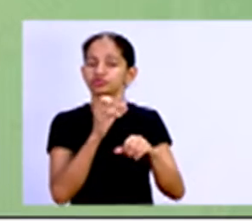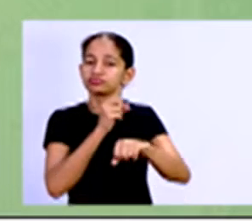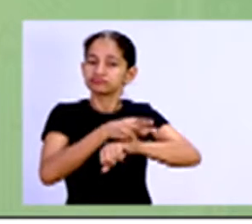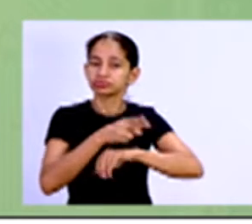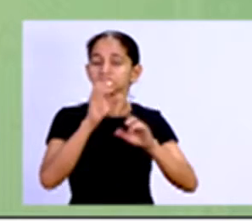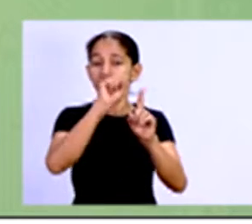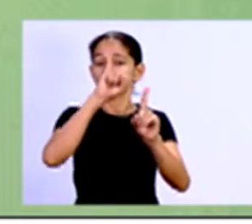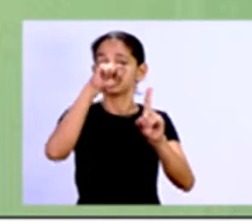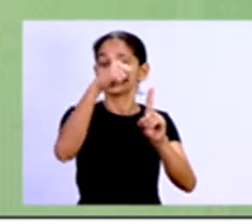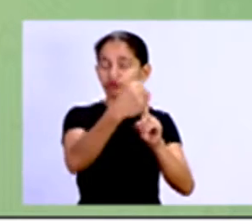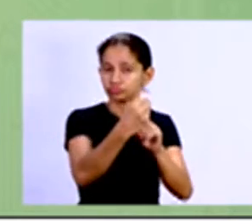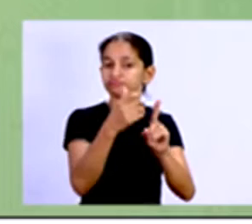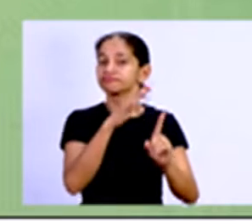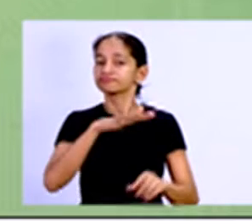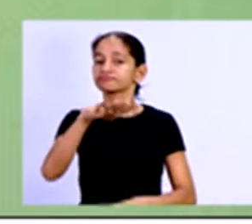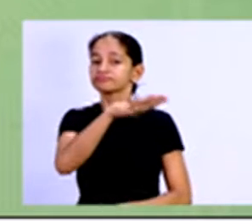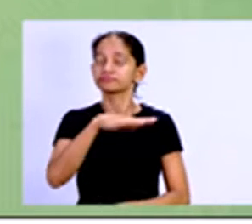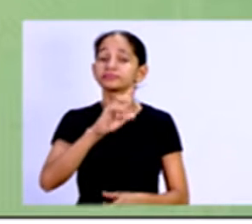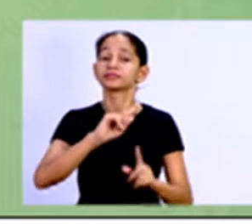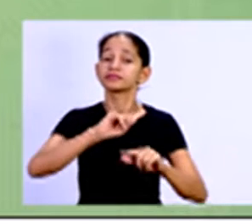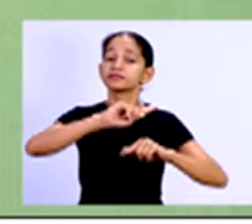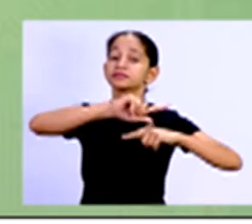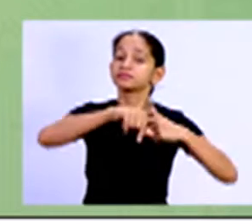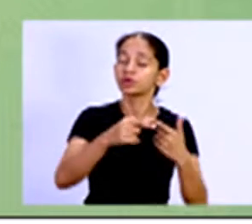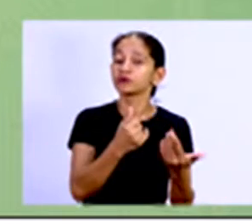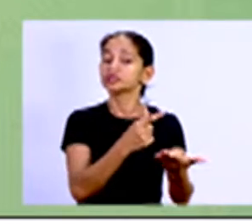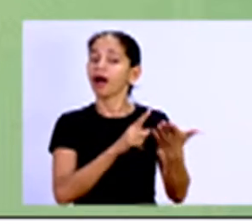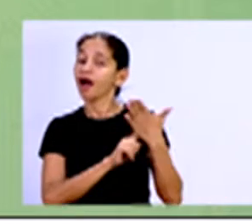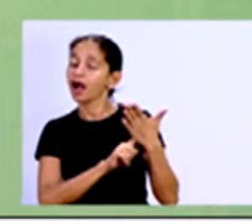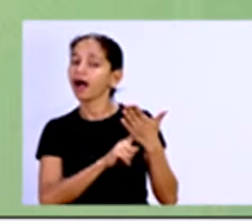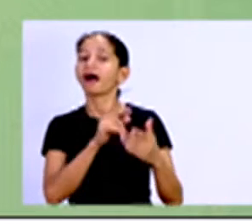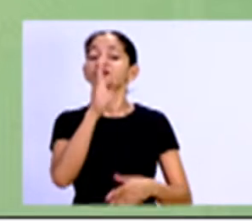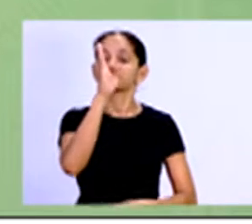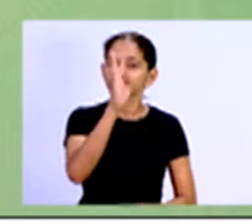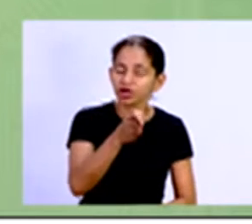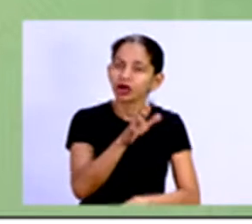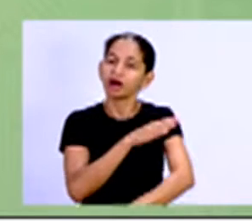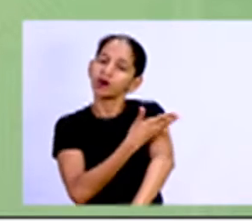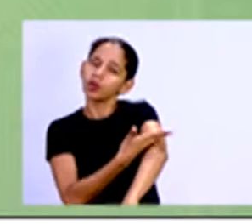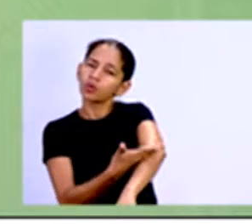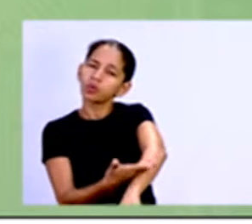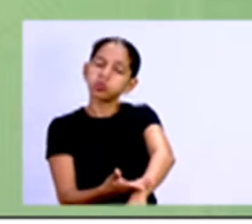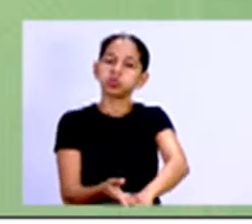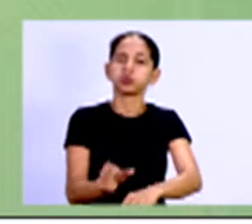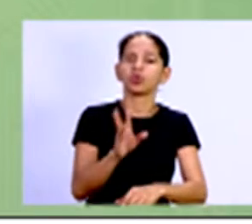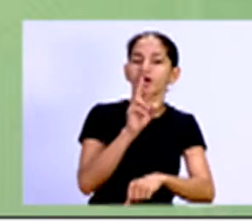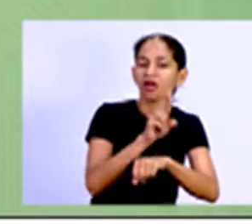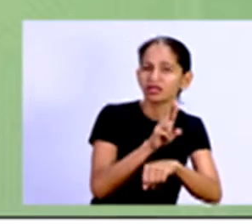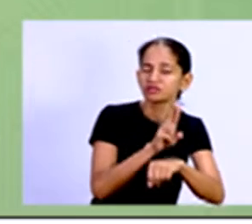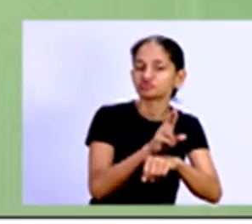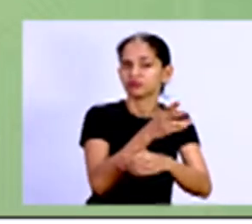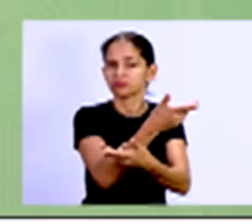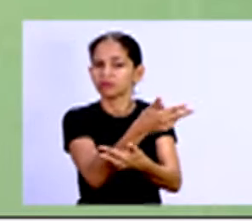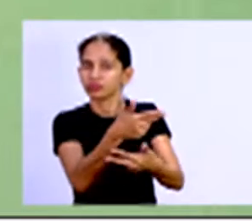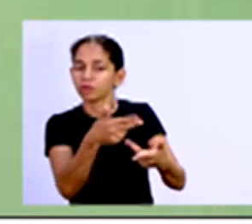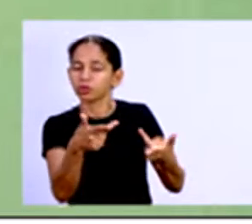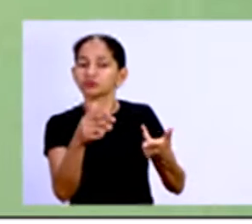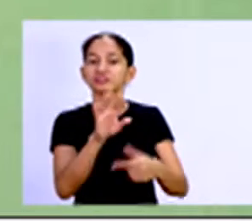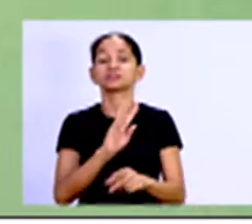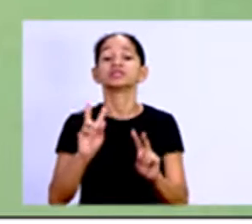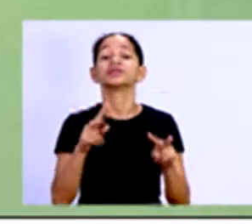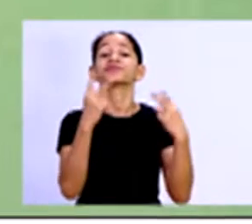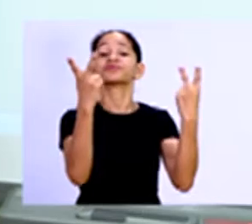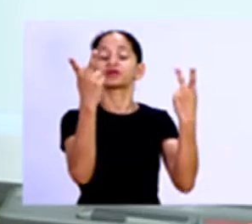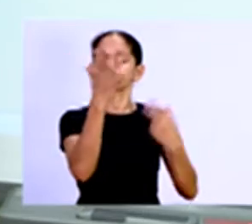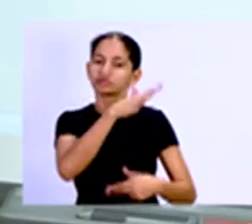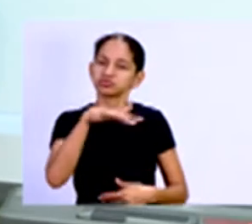há de desempenhar, fornecendo-lhe o repertório necessário de hábitos, crenças e valores. Lembram-se que quando a